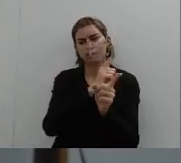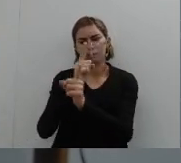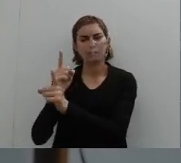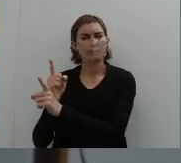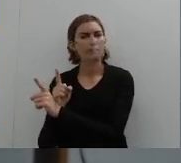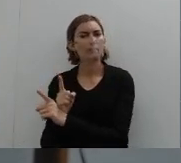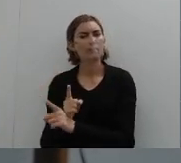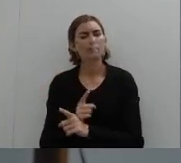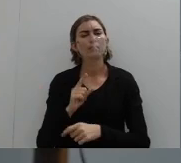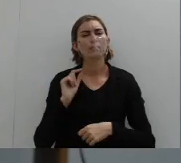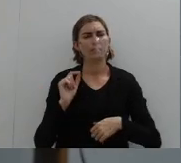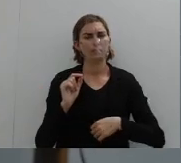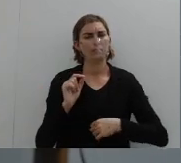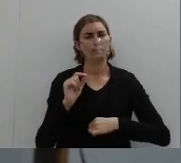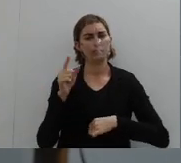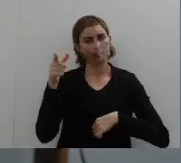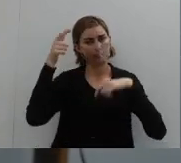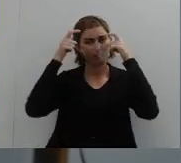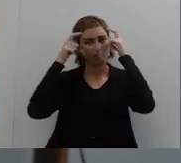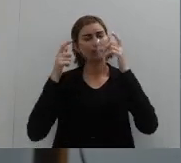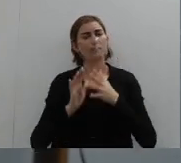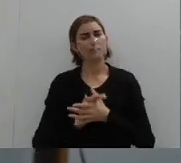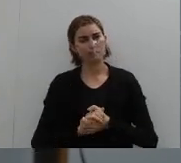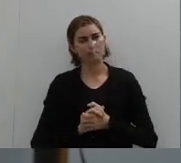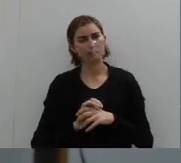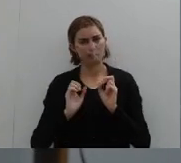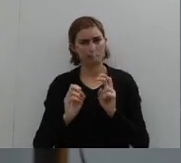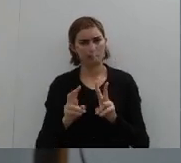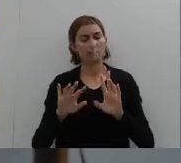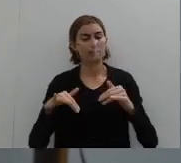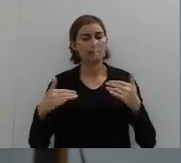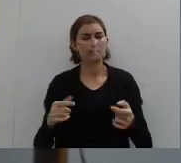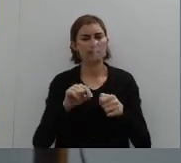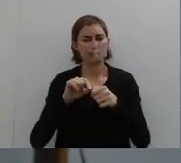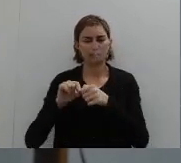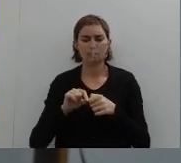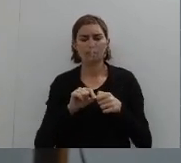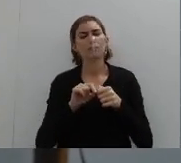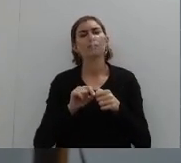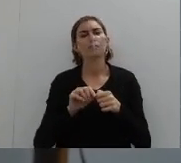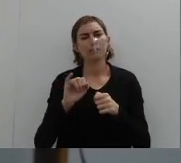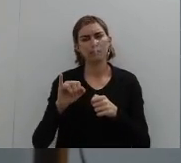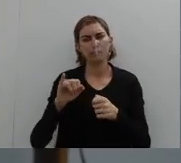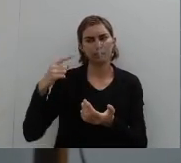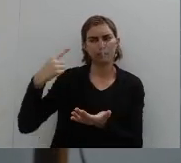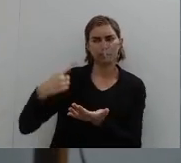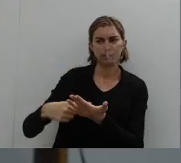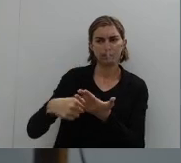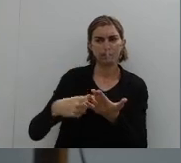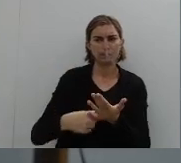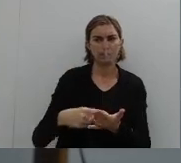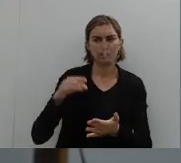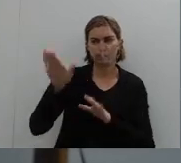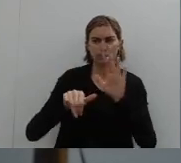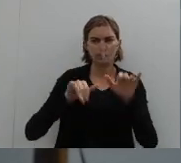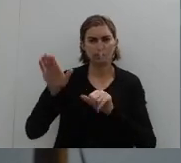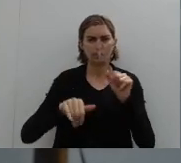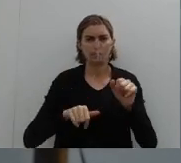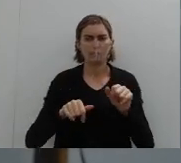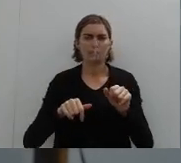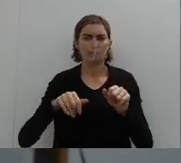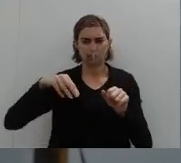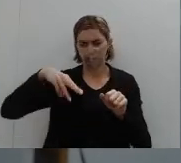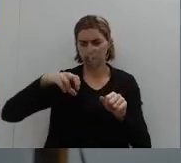encontrava com o seu reino, ok? Então, o que é que se fez? Se contratou